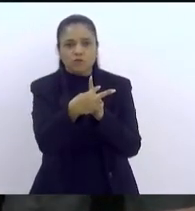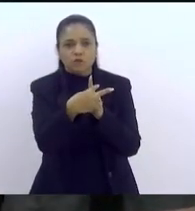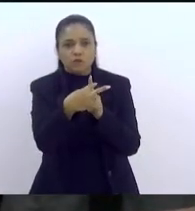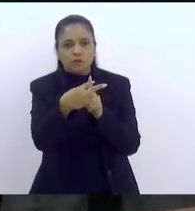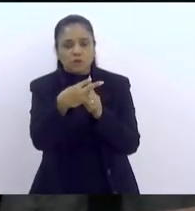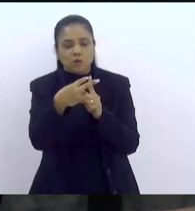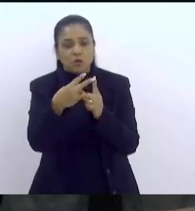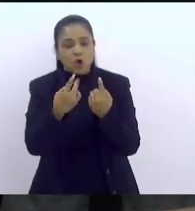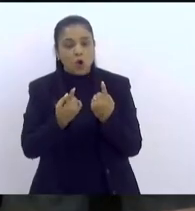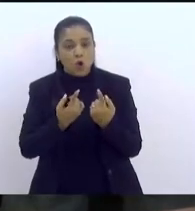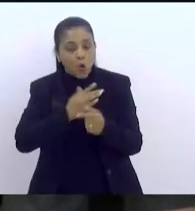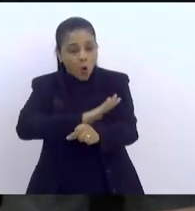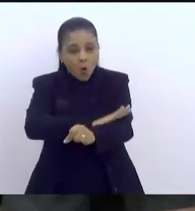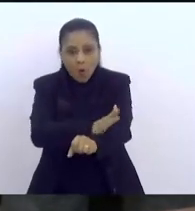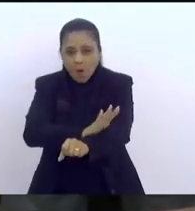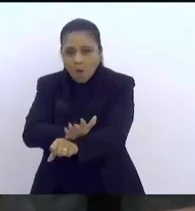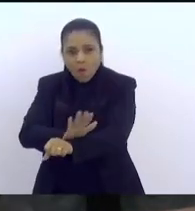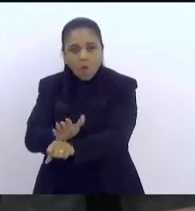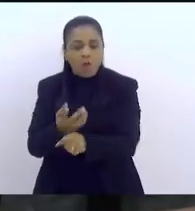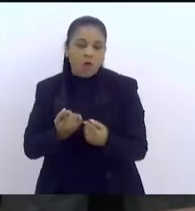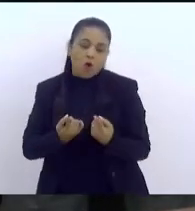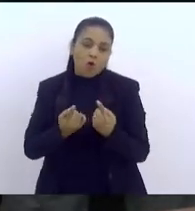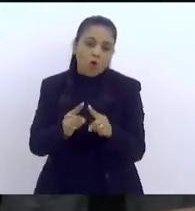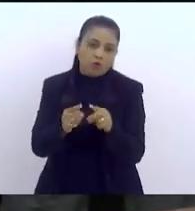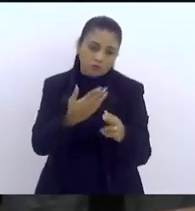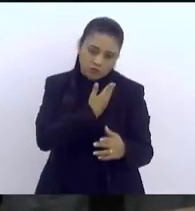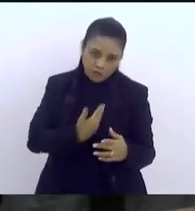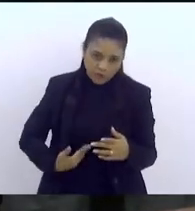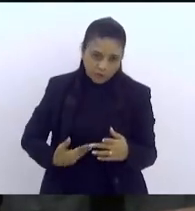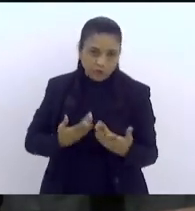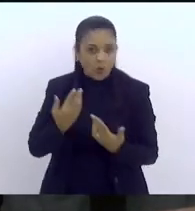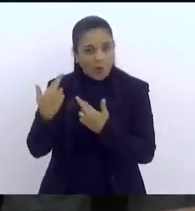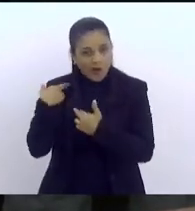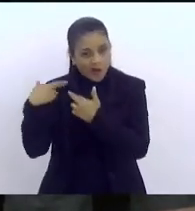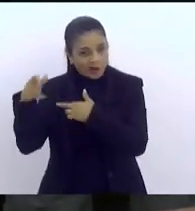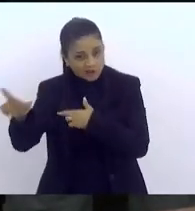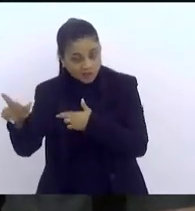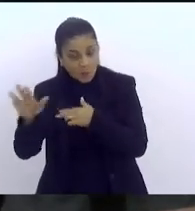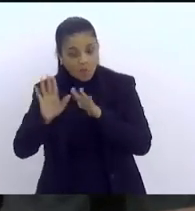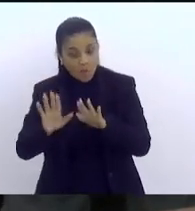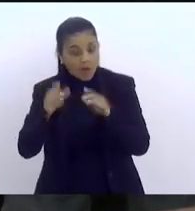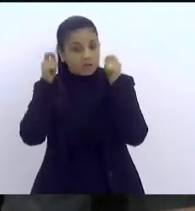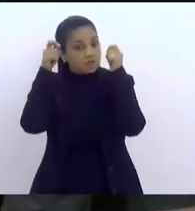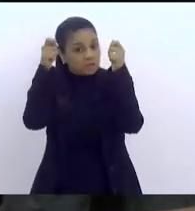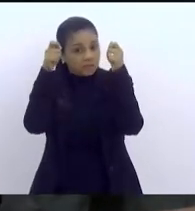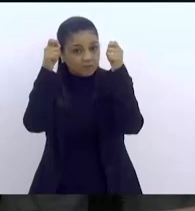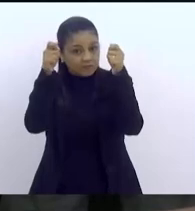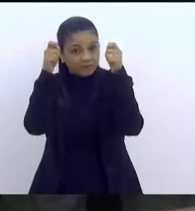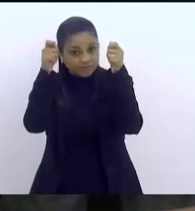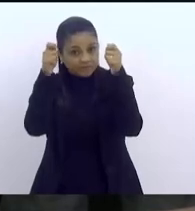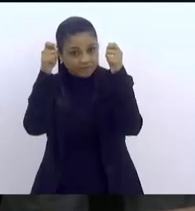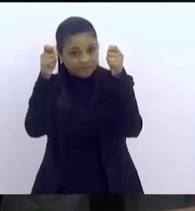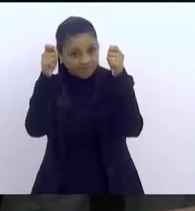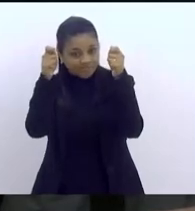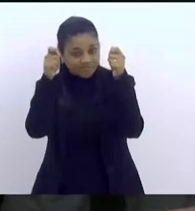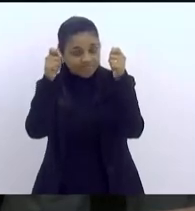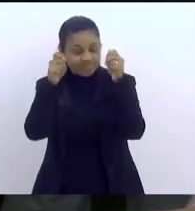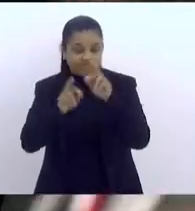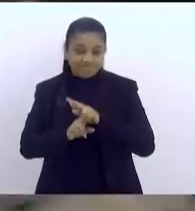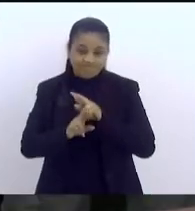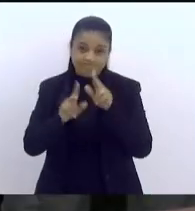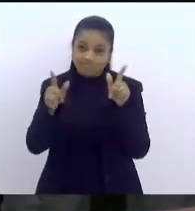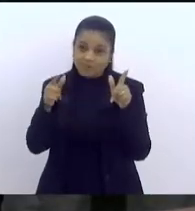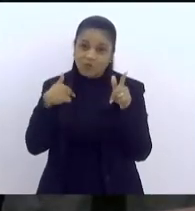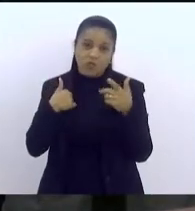contra o governo ou nenhuma religião. É claro que nas manifestações, coisas que obviamente que eu